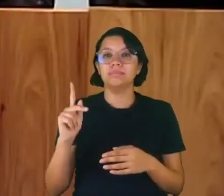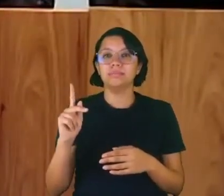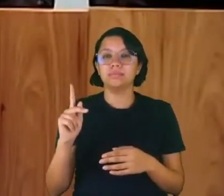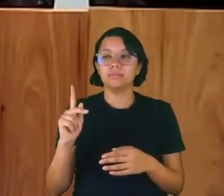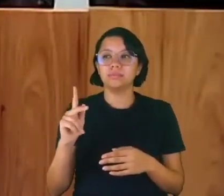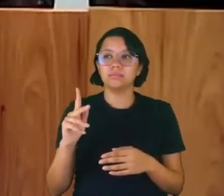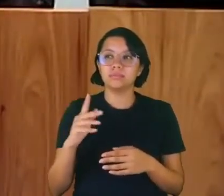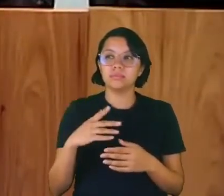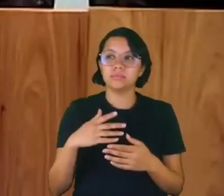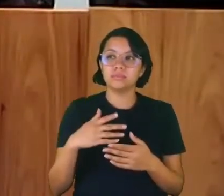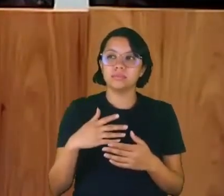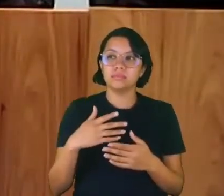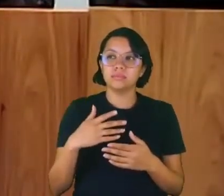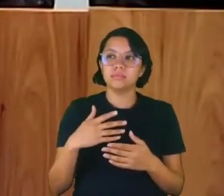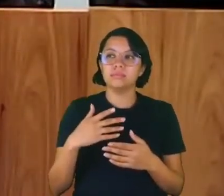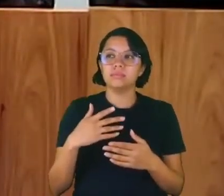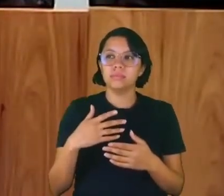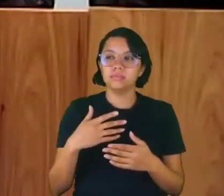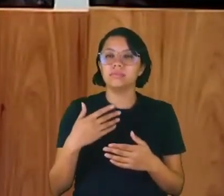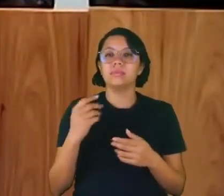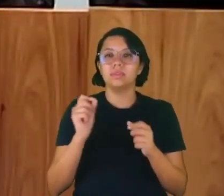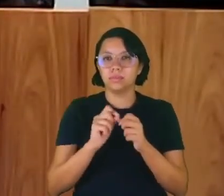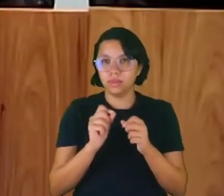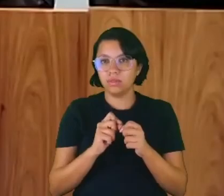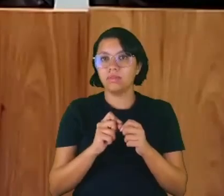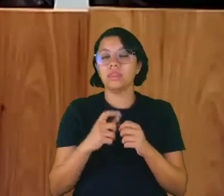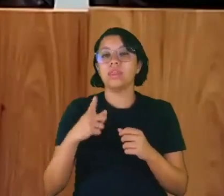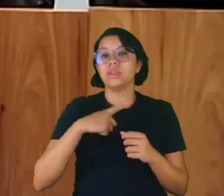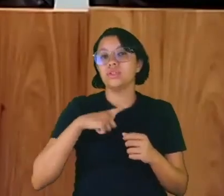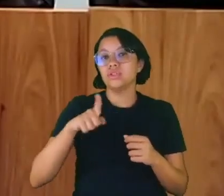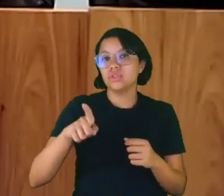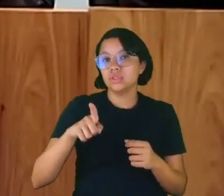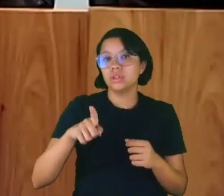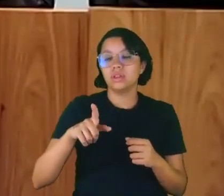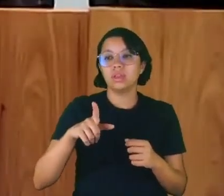Eu judiquei em Ribeirão Preto e tinha lá